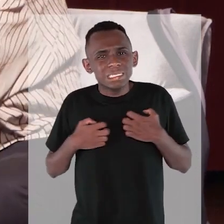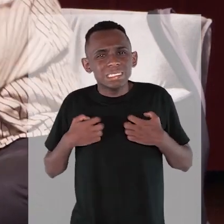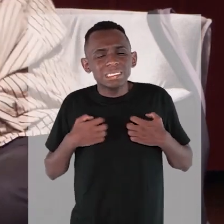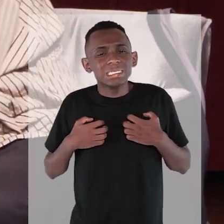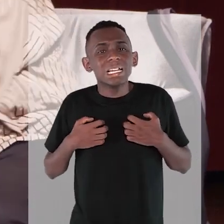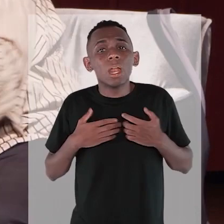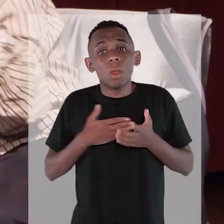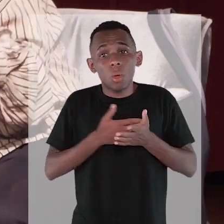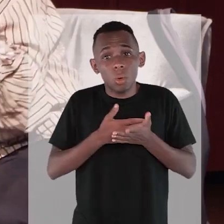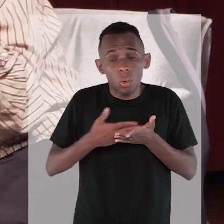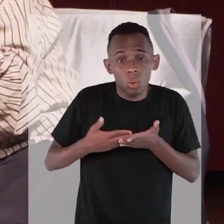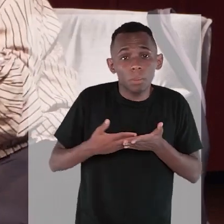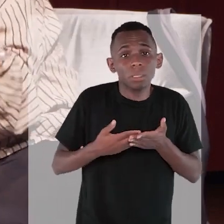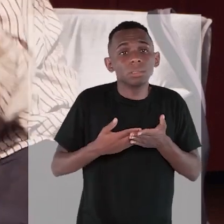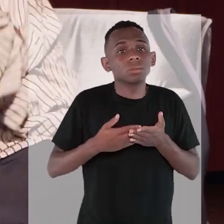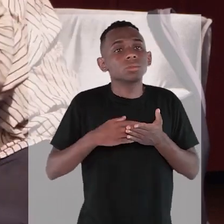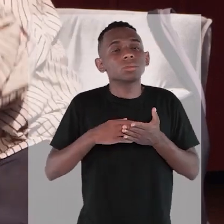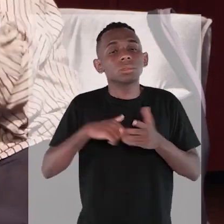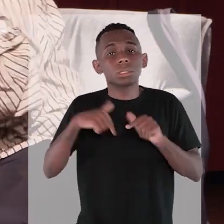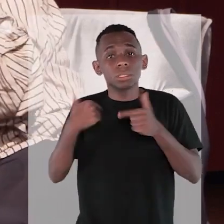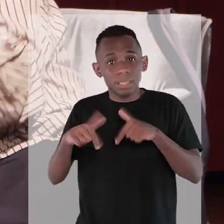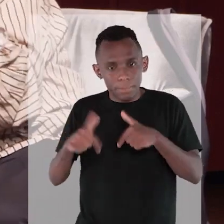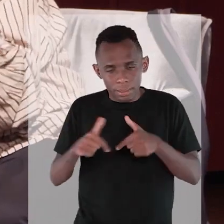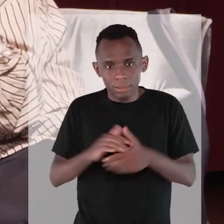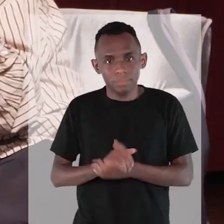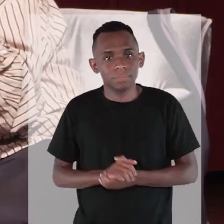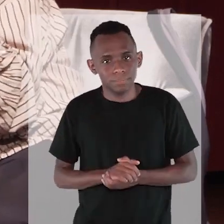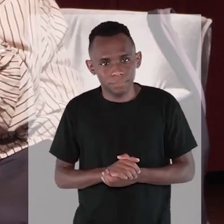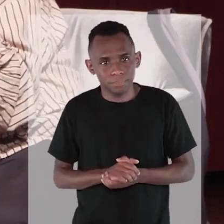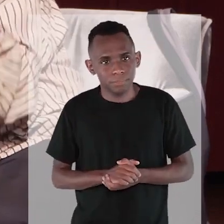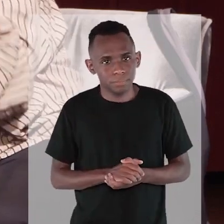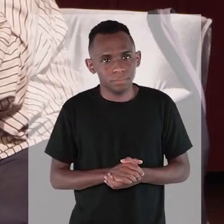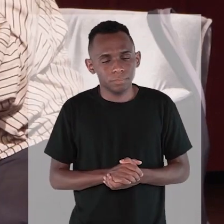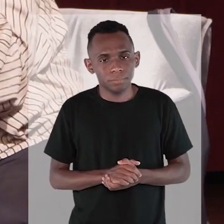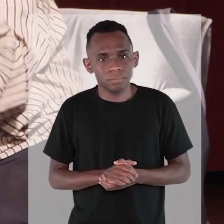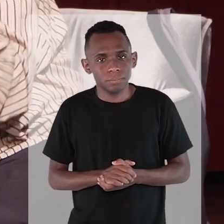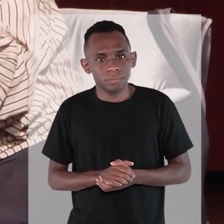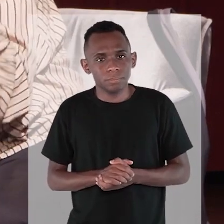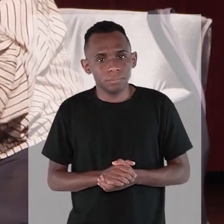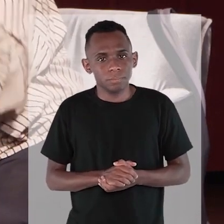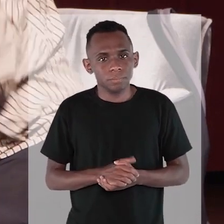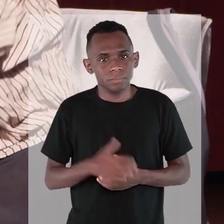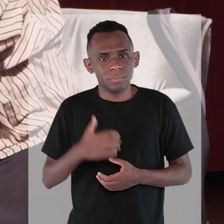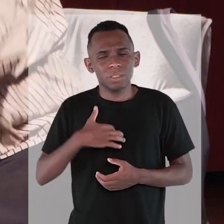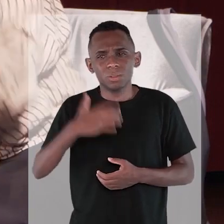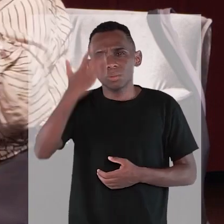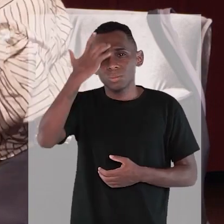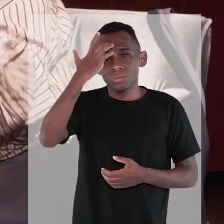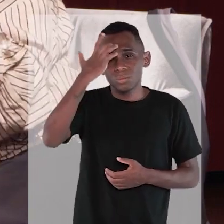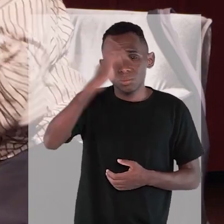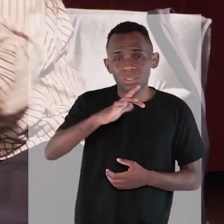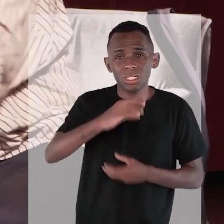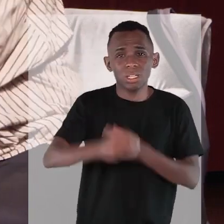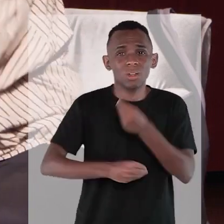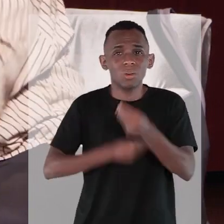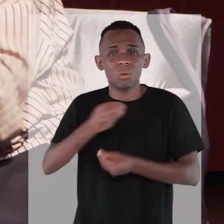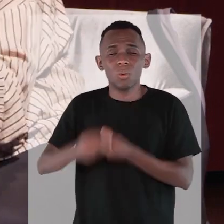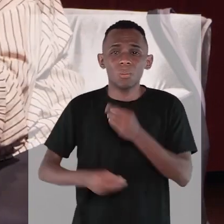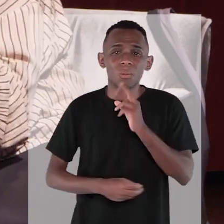do momento que nós estávamos trabalhando. Eu não sei formular isso